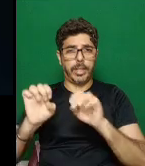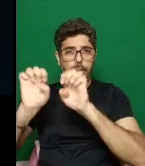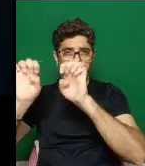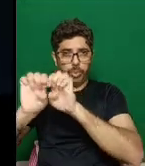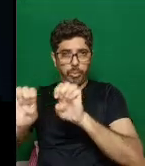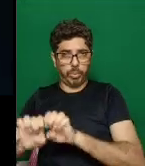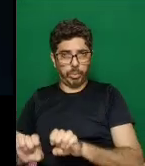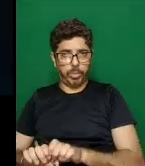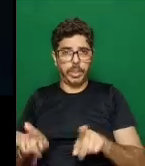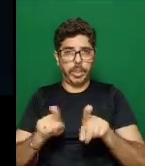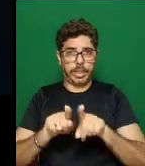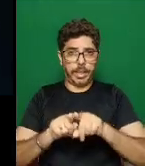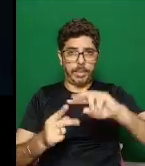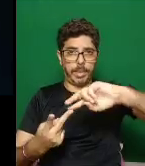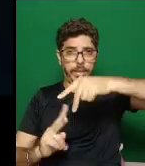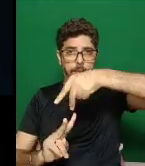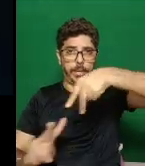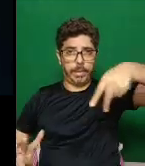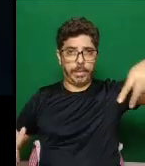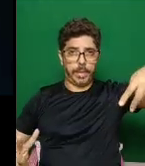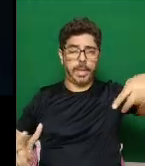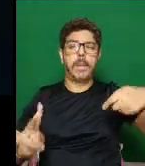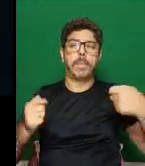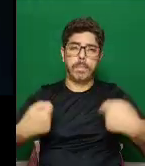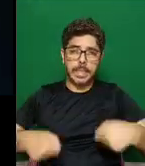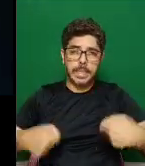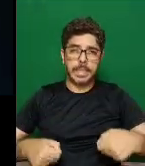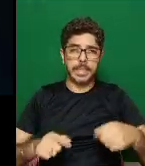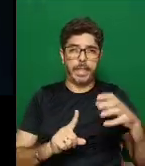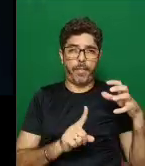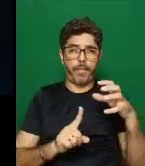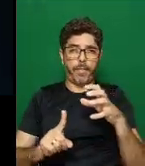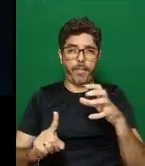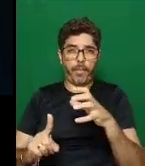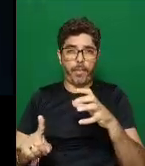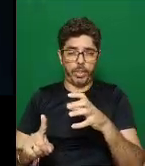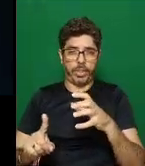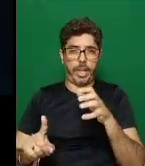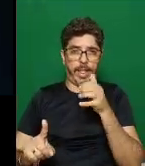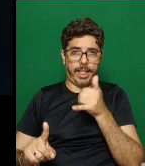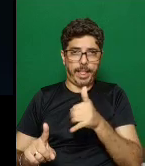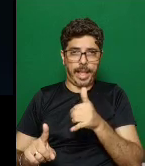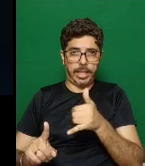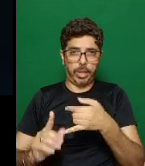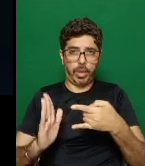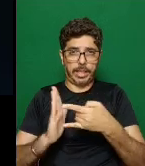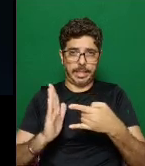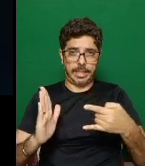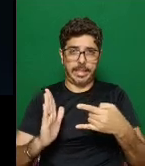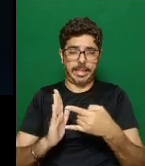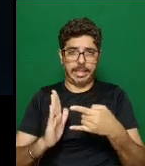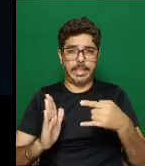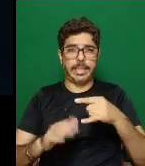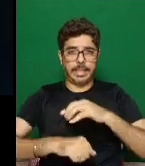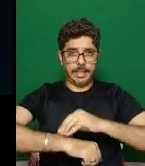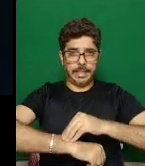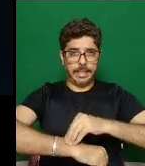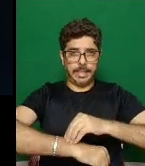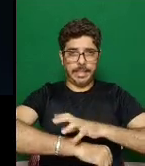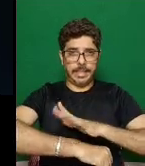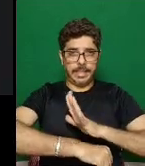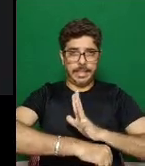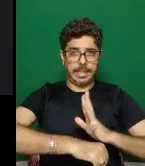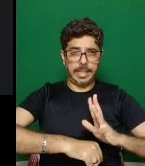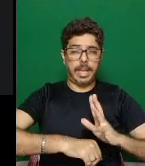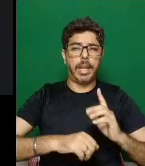das forças eletrostáticas atrativas entre as suas bases. Sim, a eletrostática literalmente tem importância